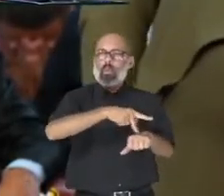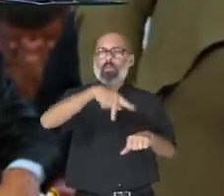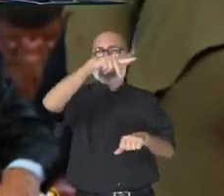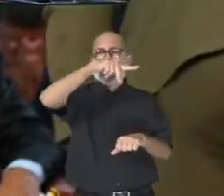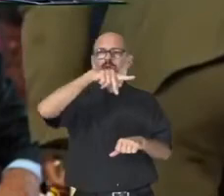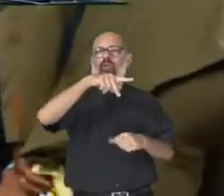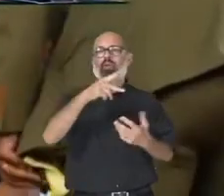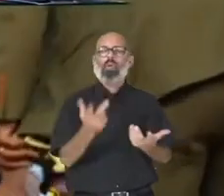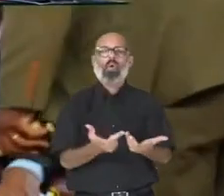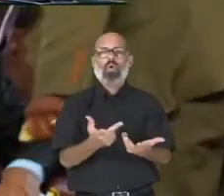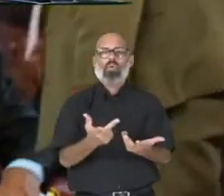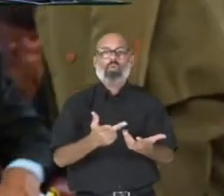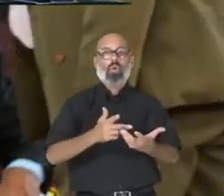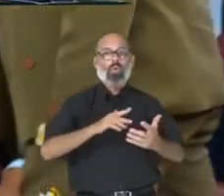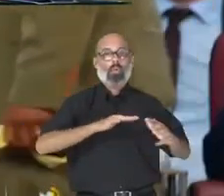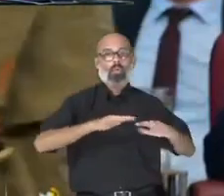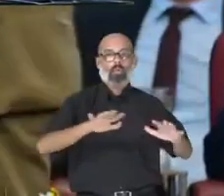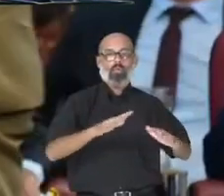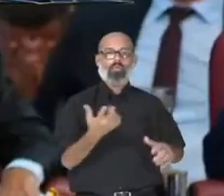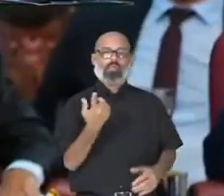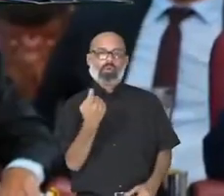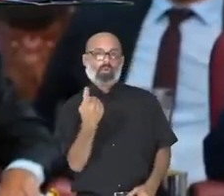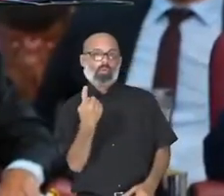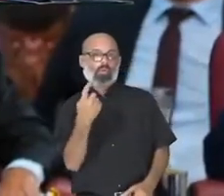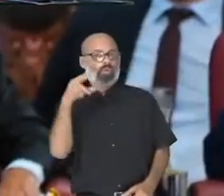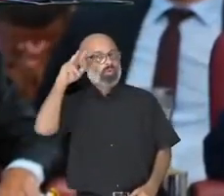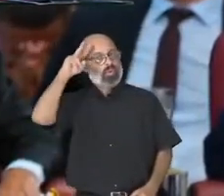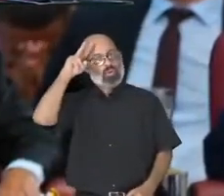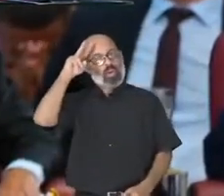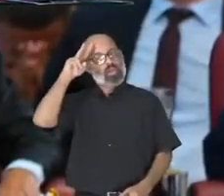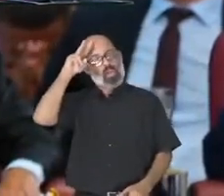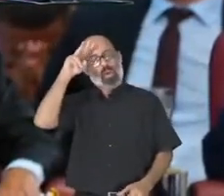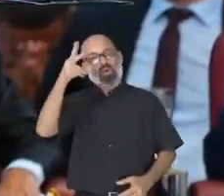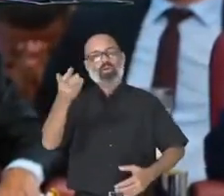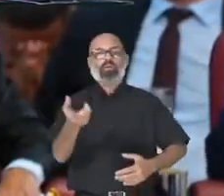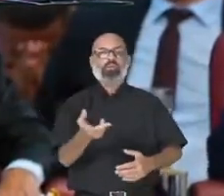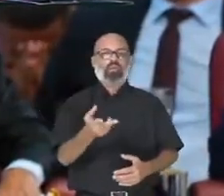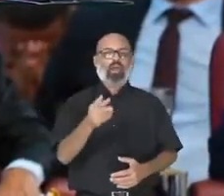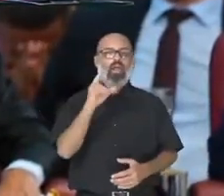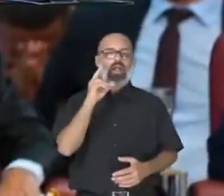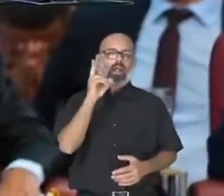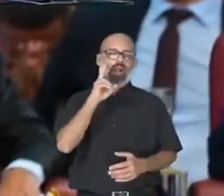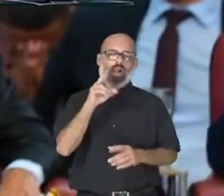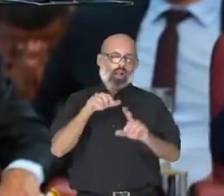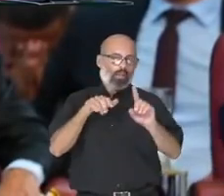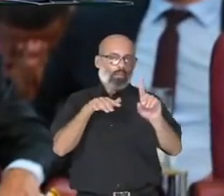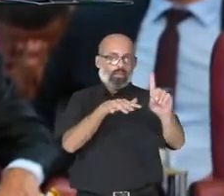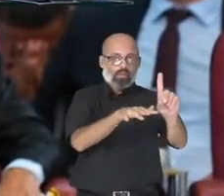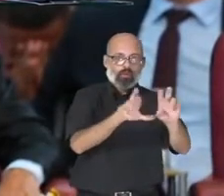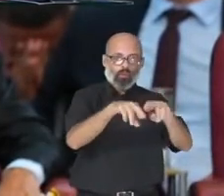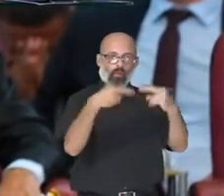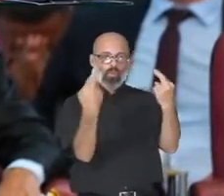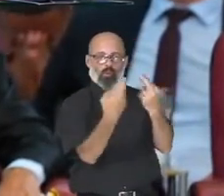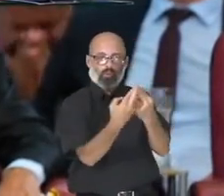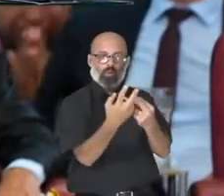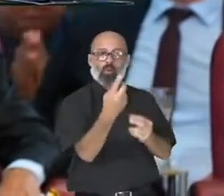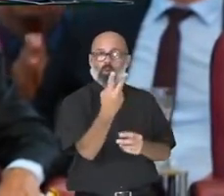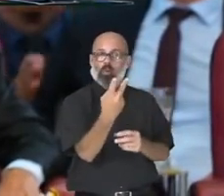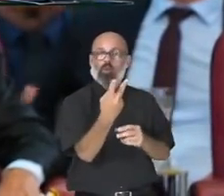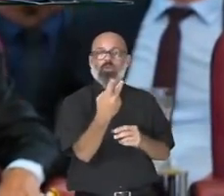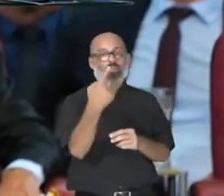foi um movimento único na história. Os discípulos haviam se reunido com Jesus